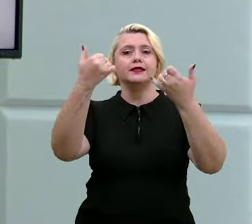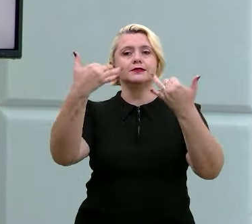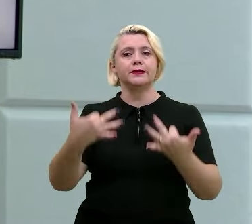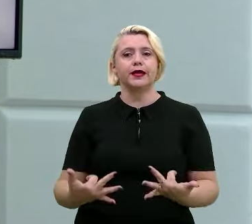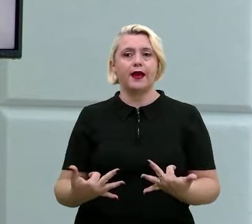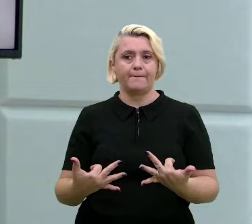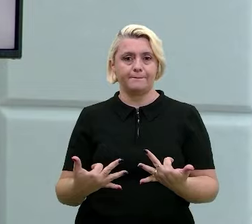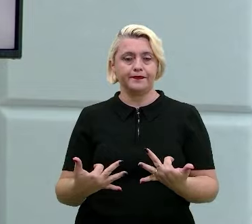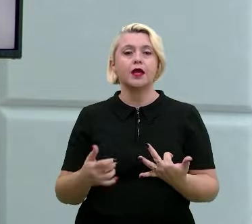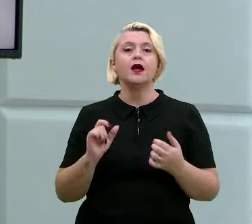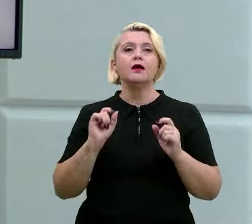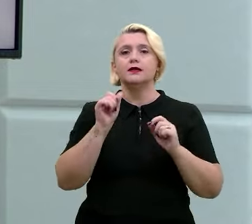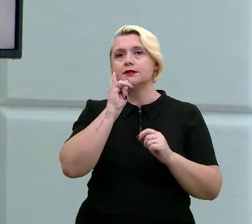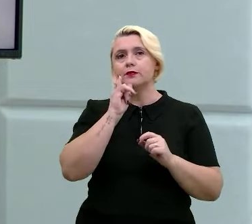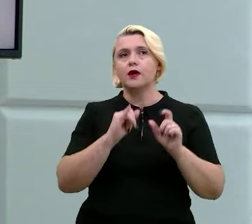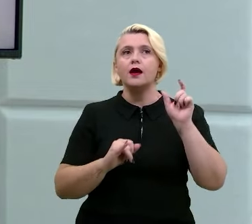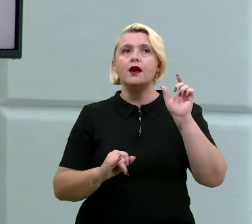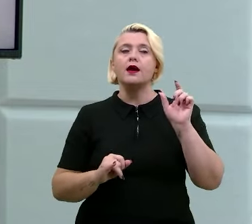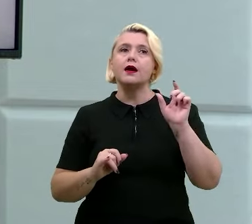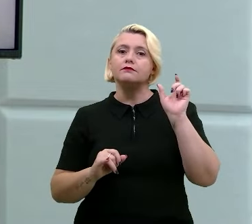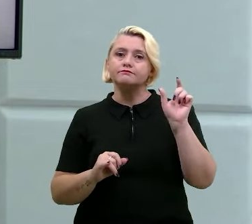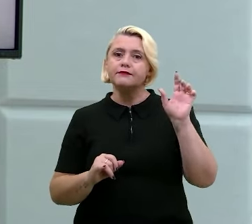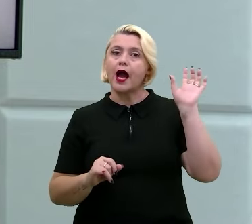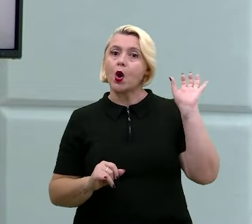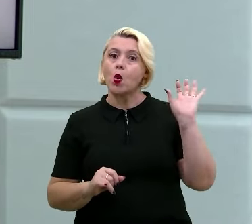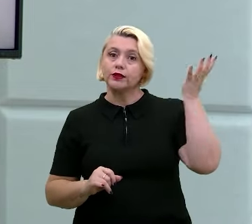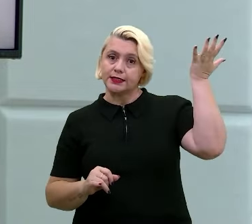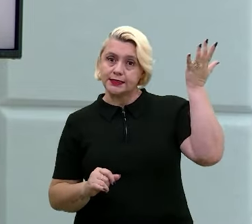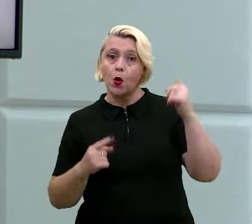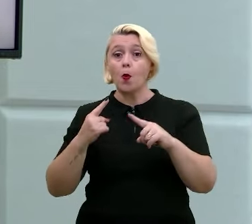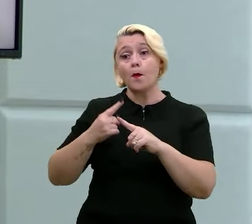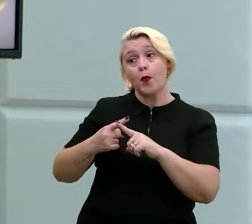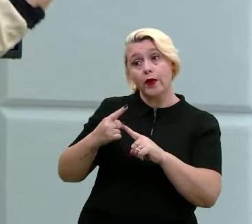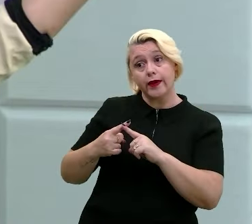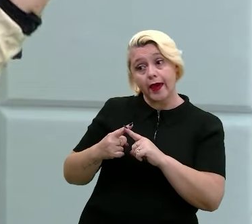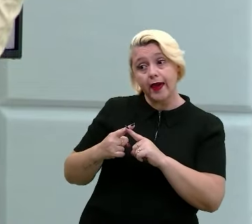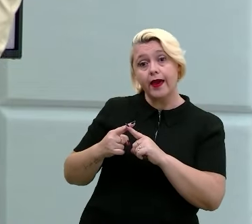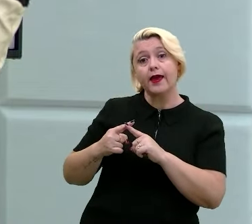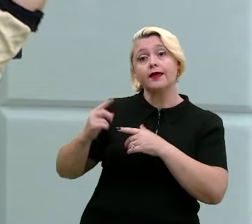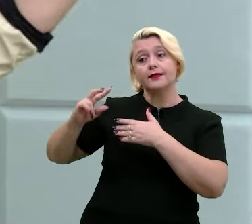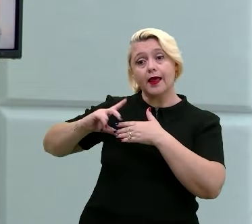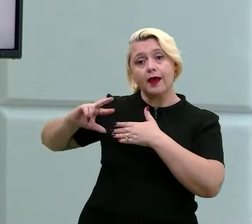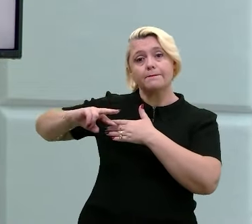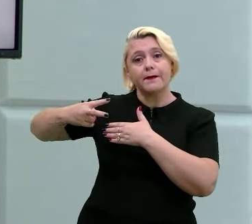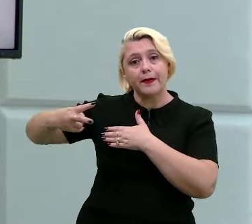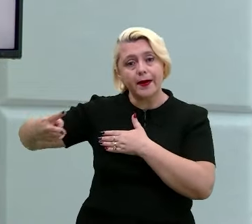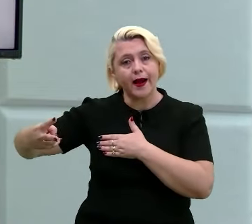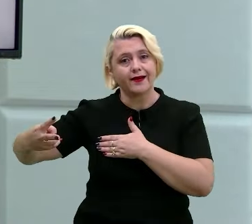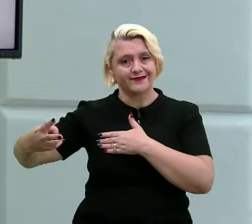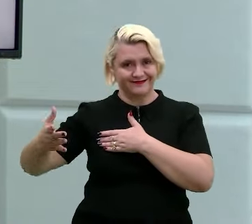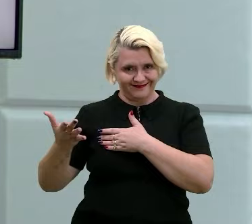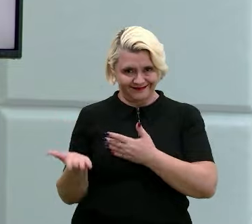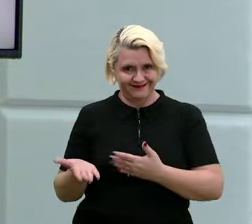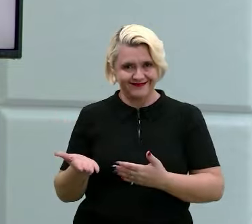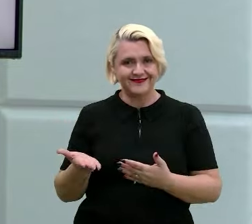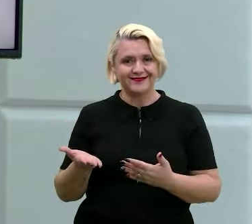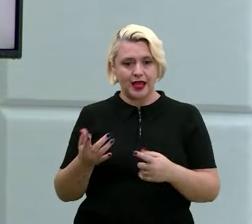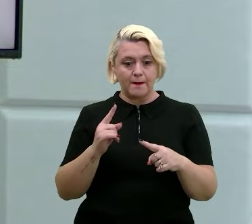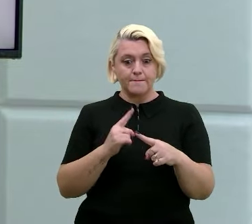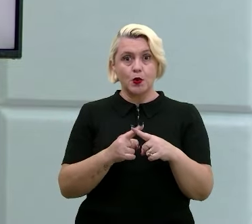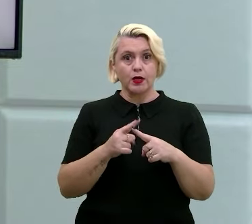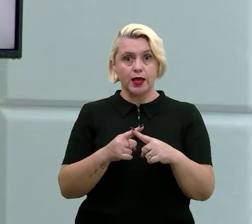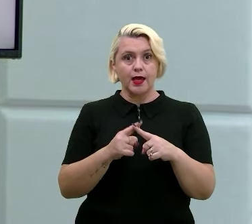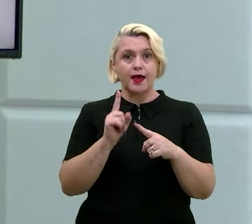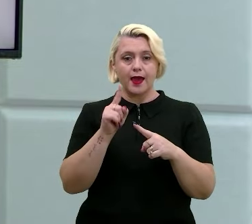o fato X acontece porque existe a situação Y. Então,